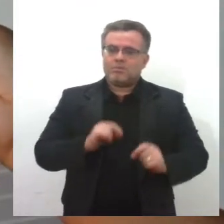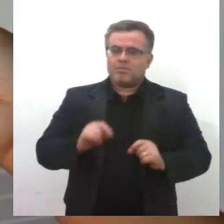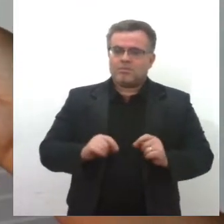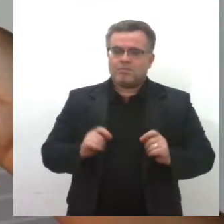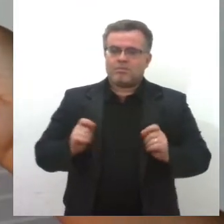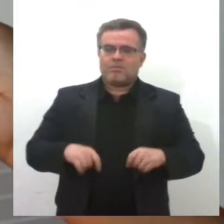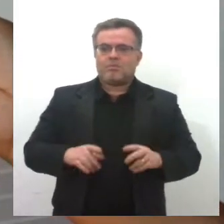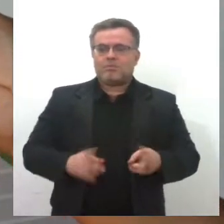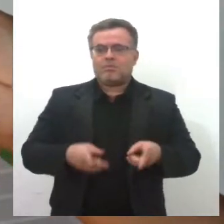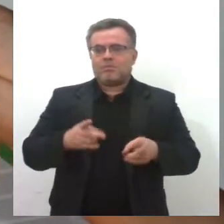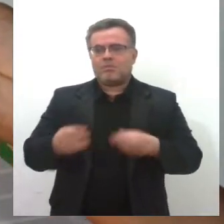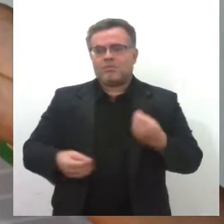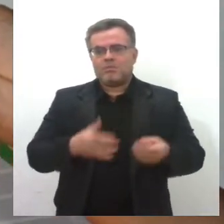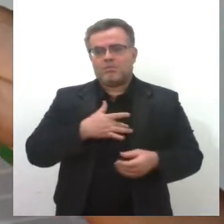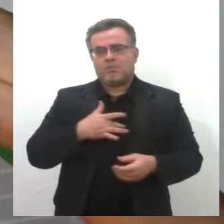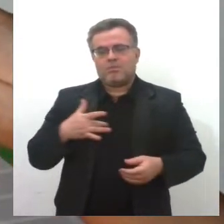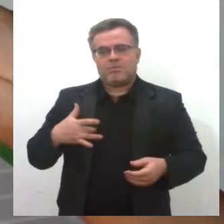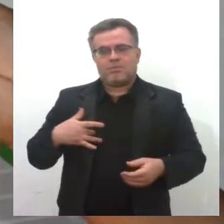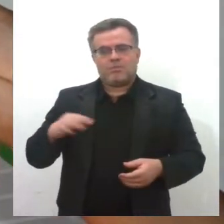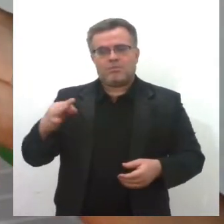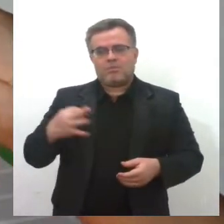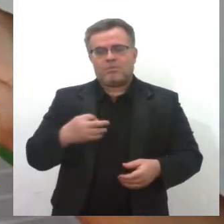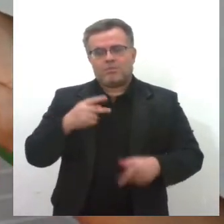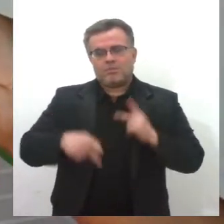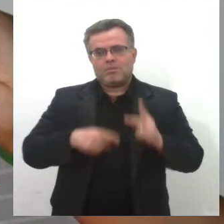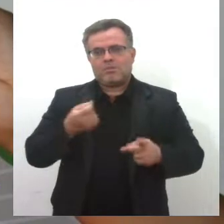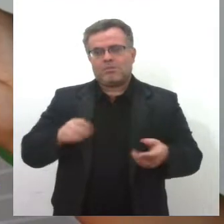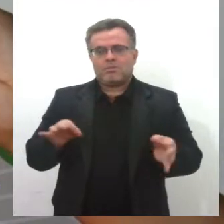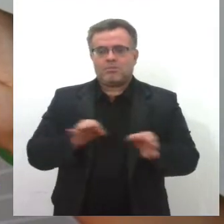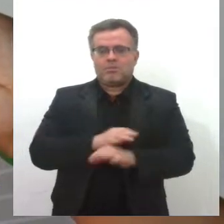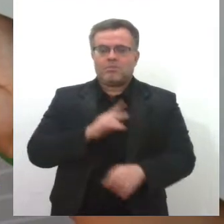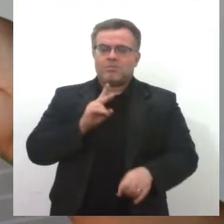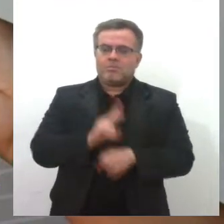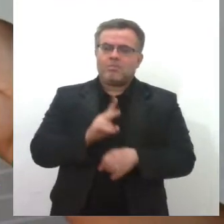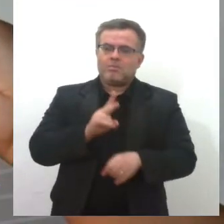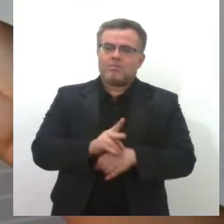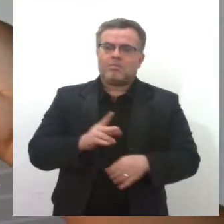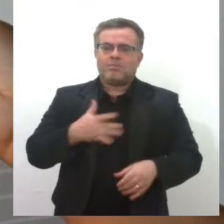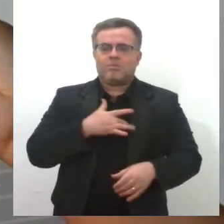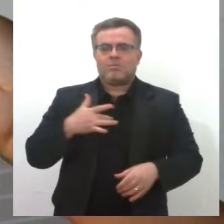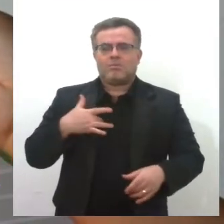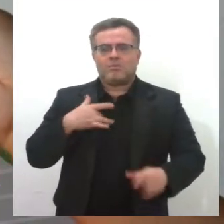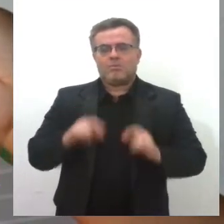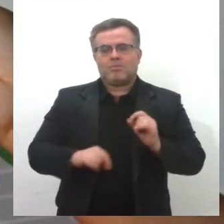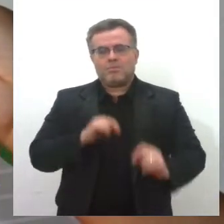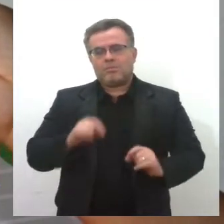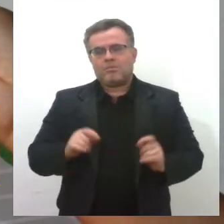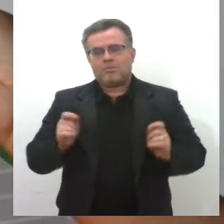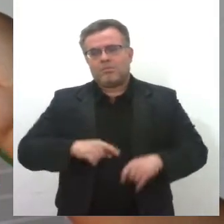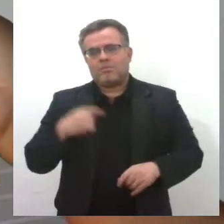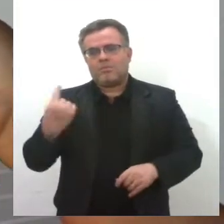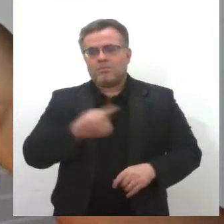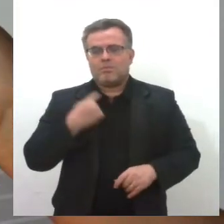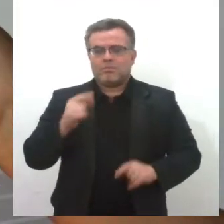na saúde do sergipano, né? Na proteção à saúde do sergipano, de todos nós,